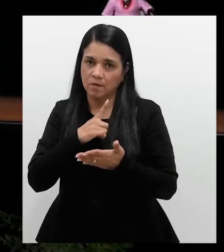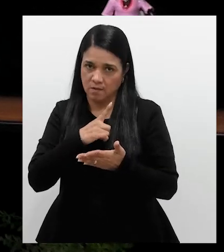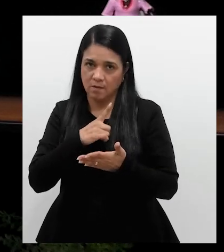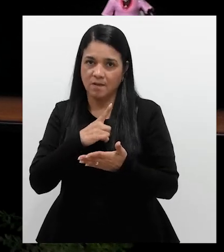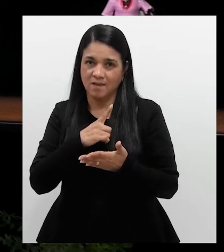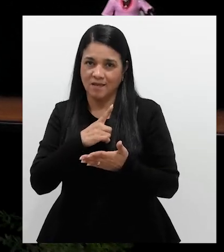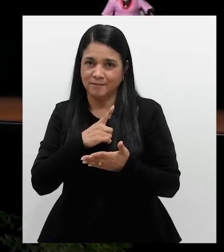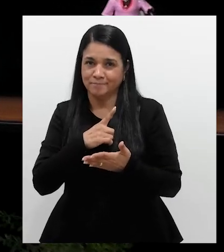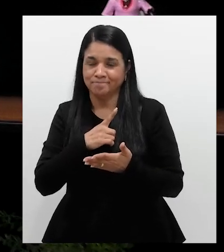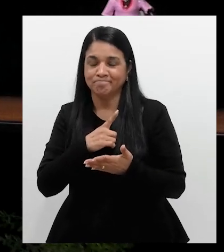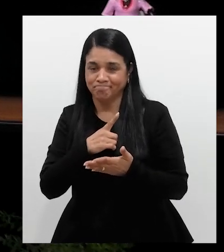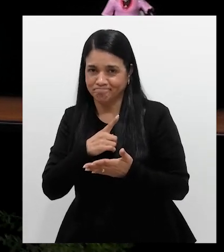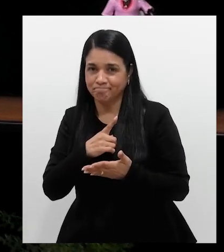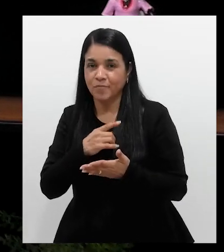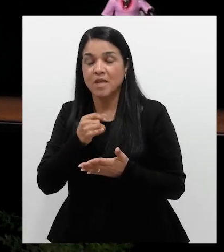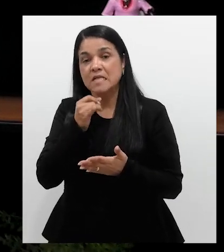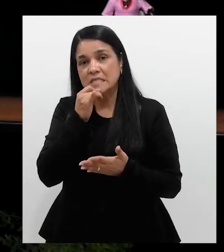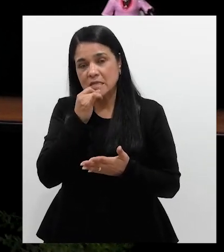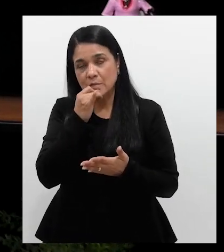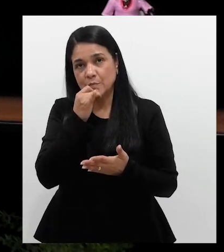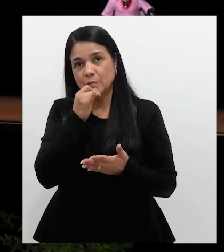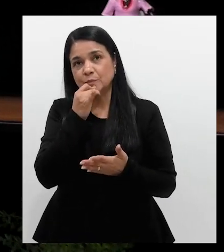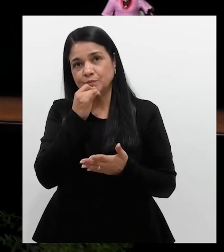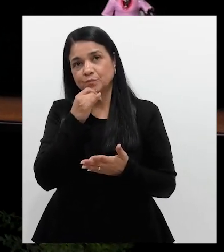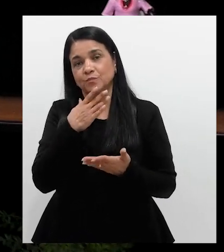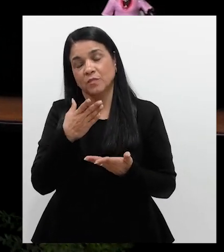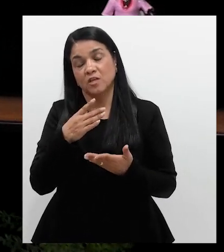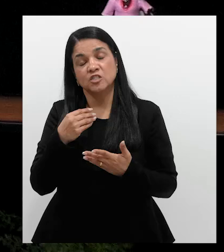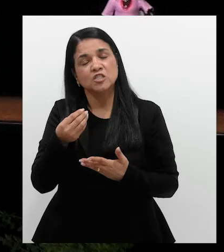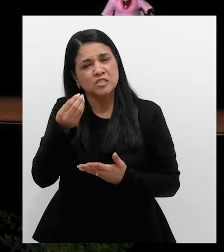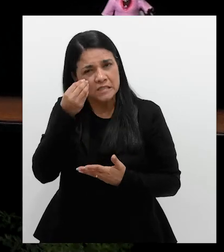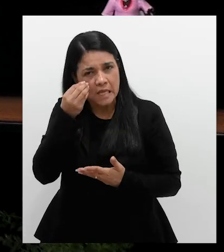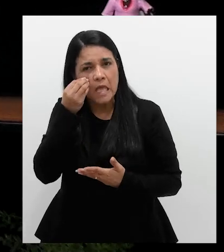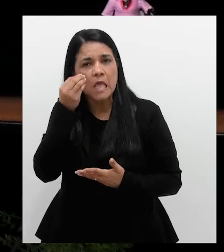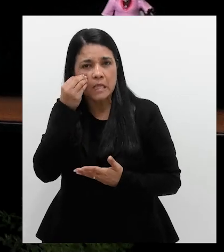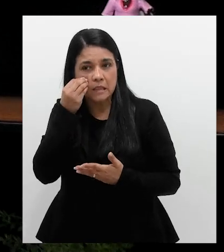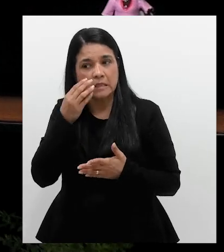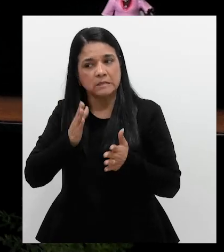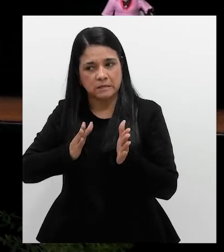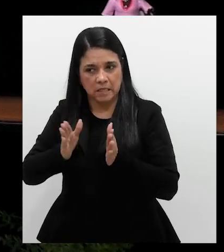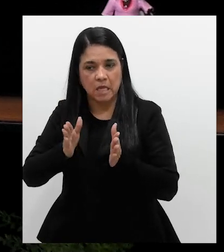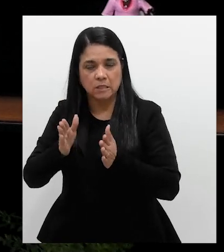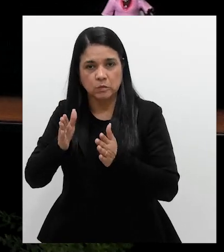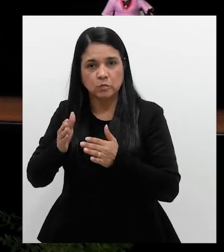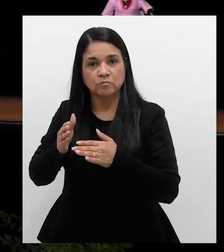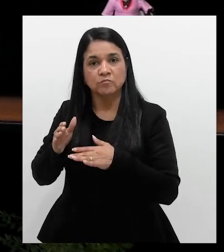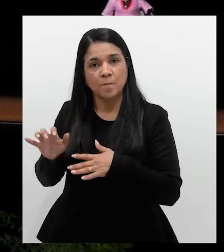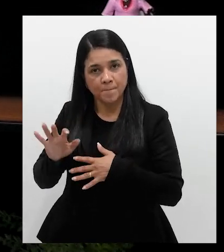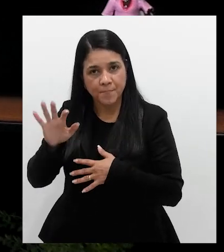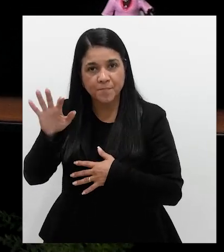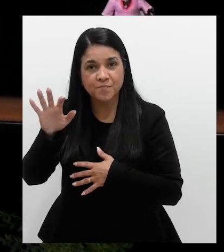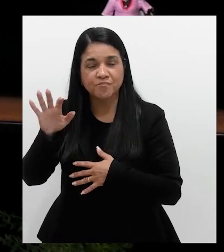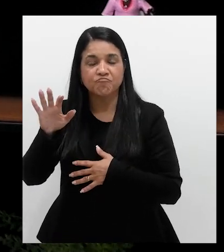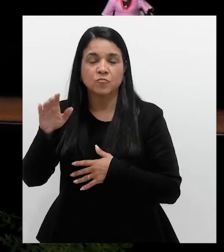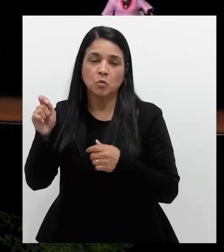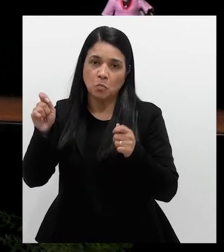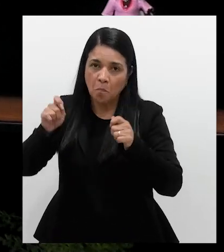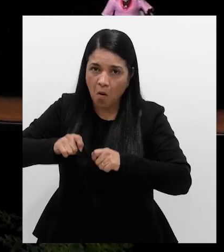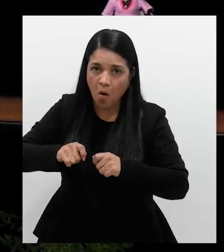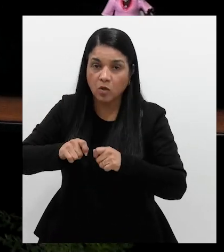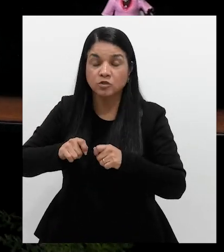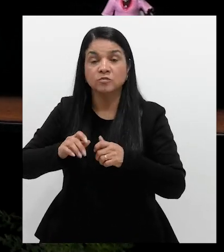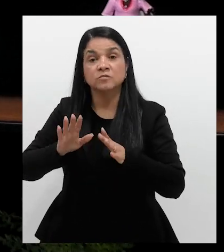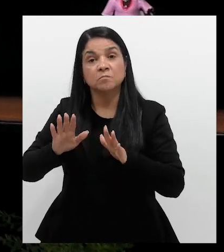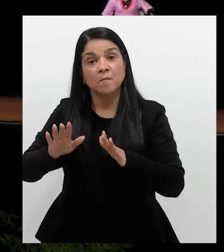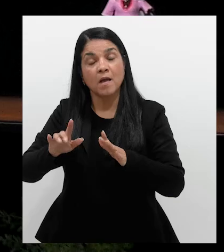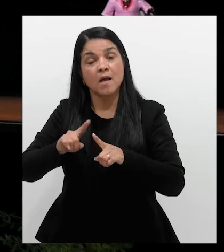algumas limitações que não são interessantes. É claro que a gente tenta acessar esses locais dentro da medida